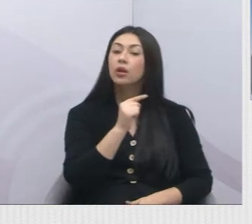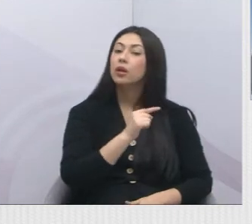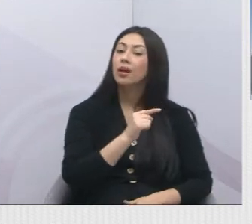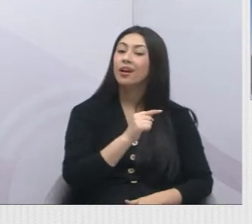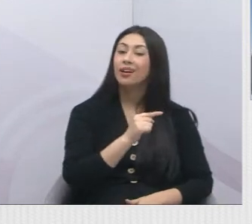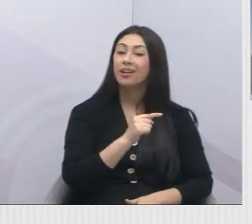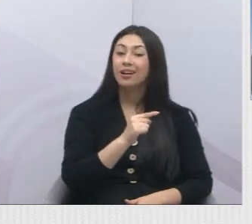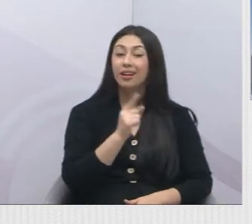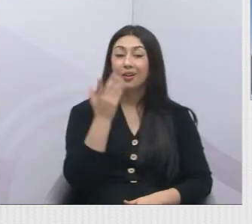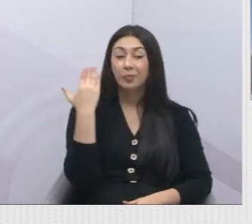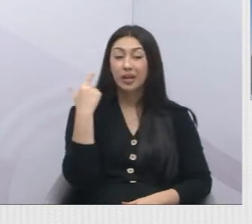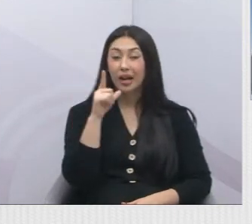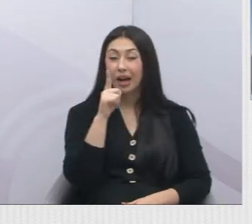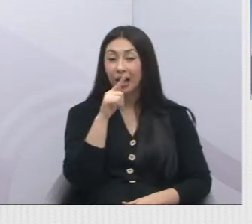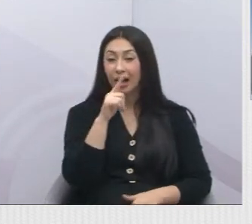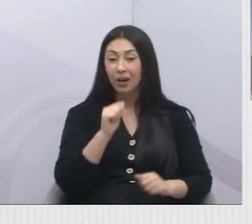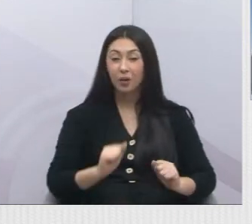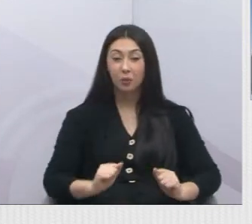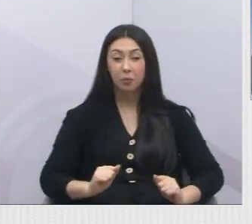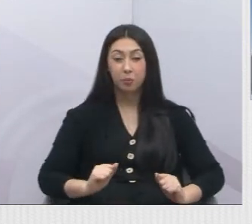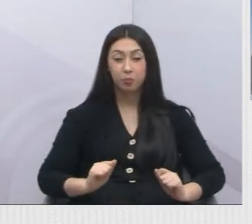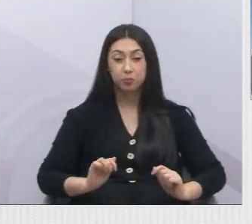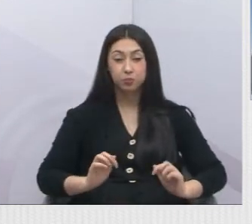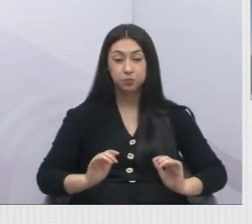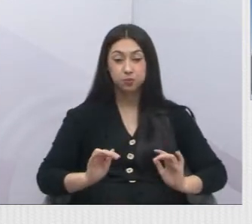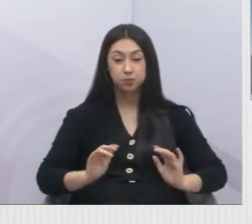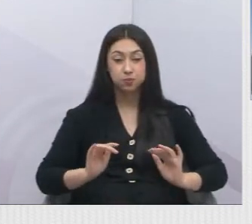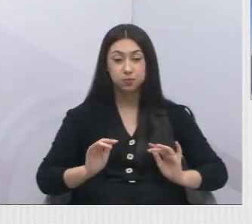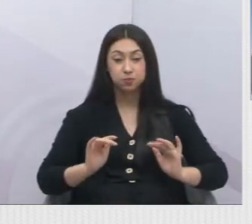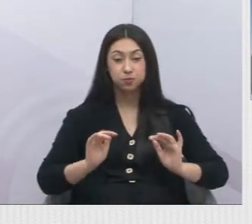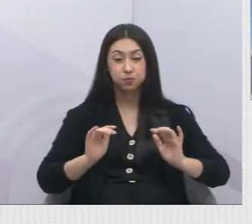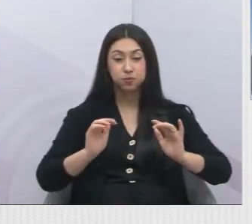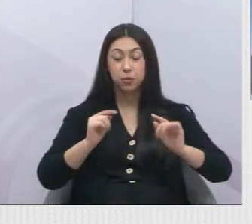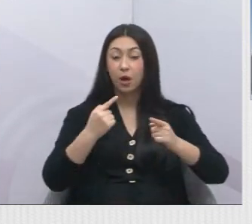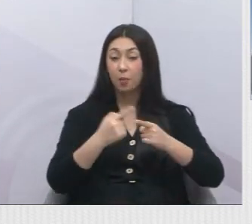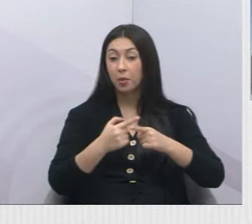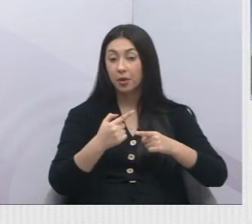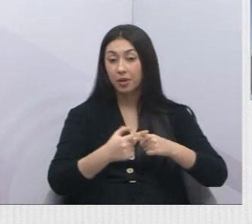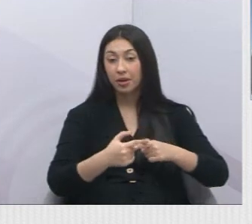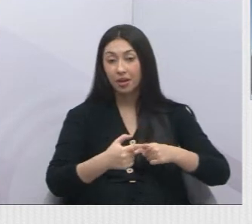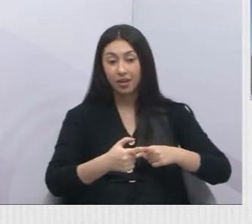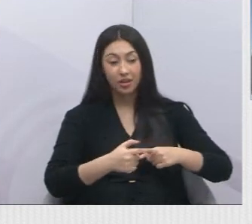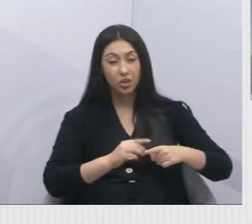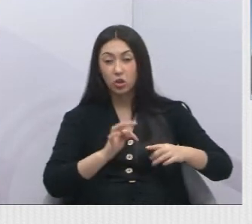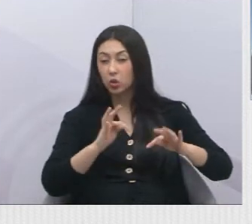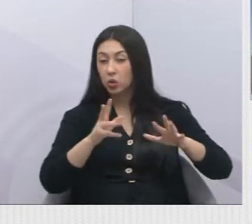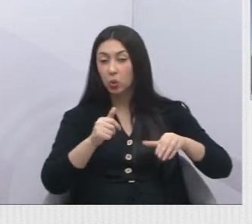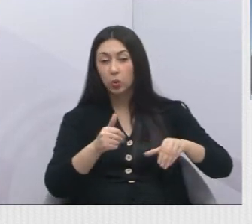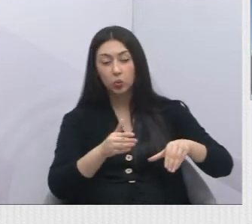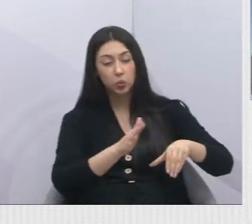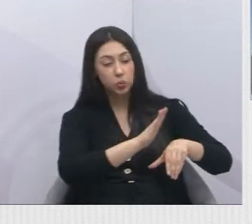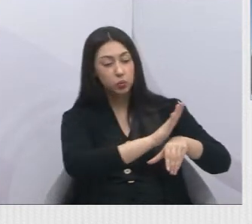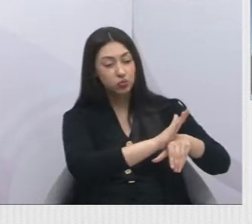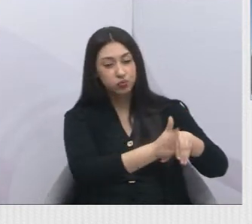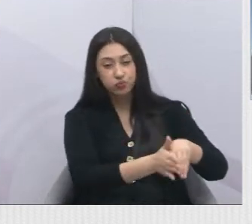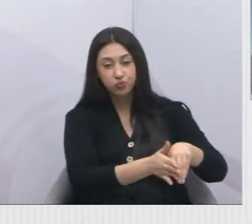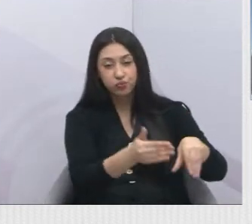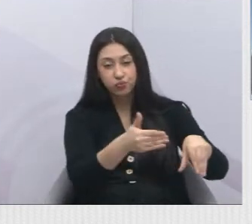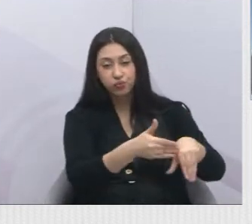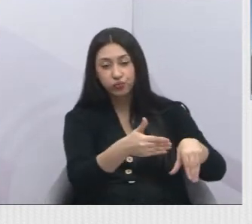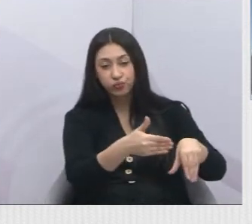estava inundando. O que, que aconteceu ali? Ali estava entupido tudo. Eles foram